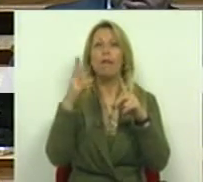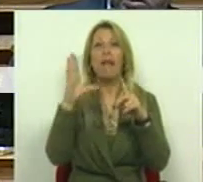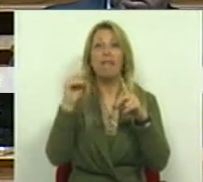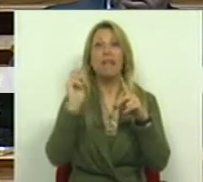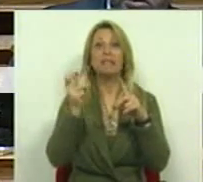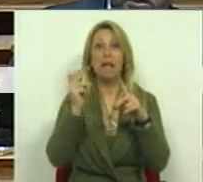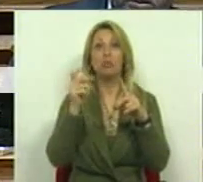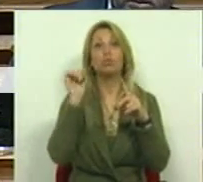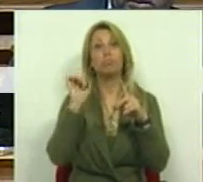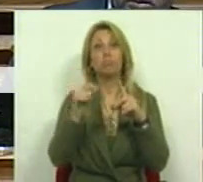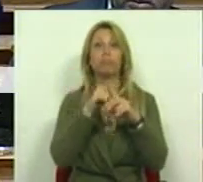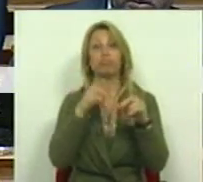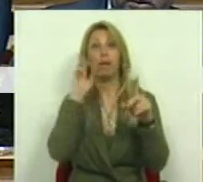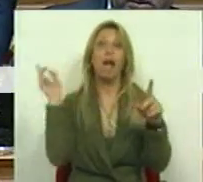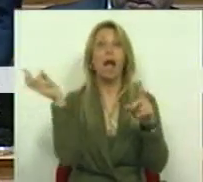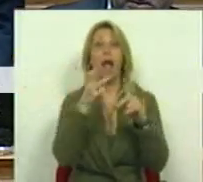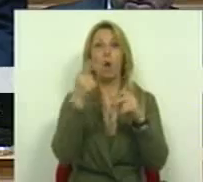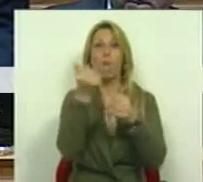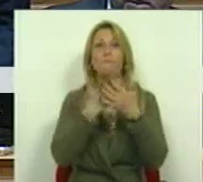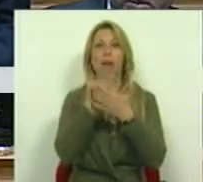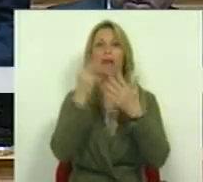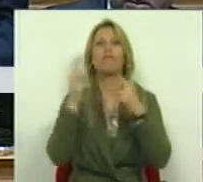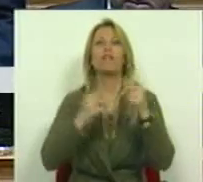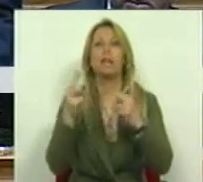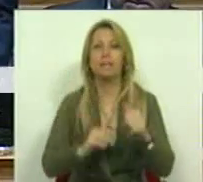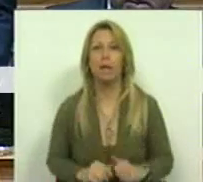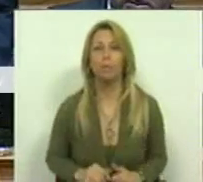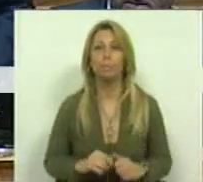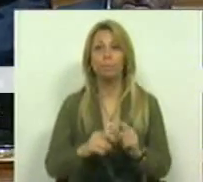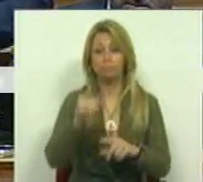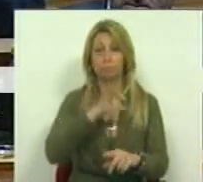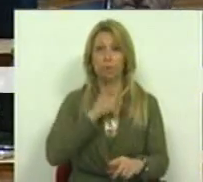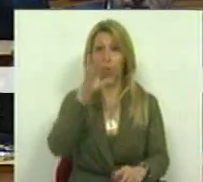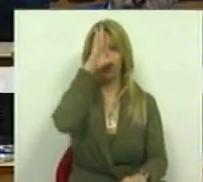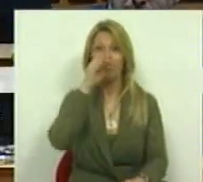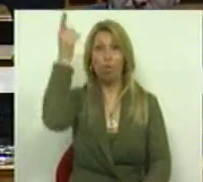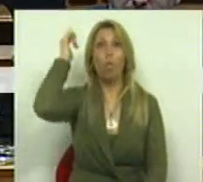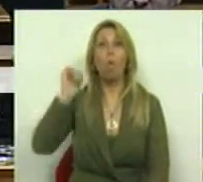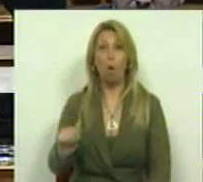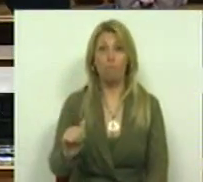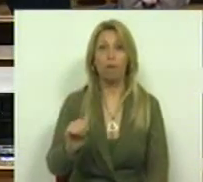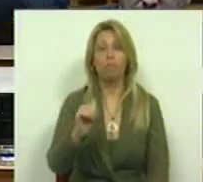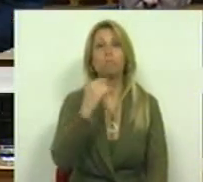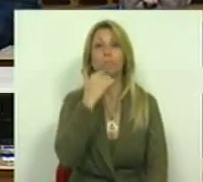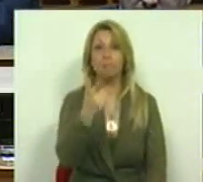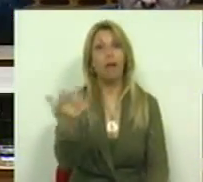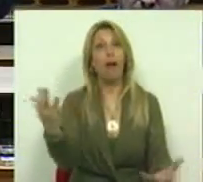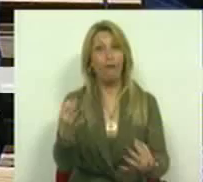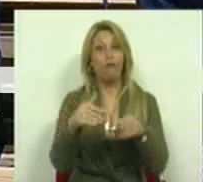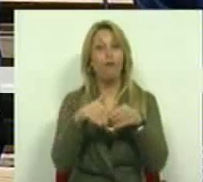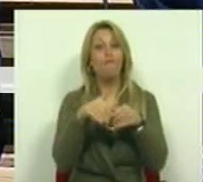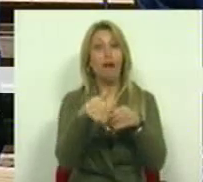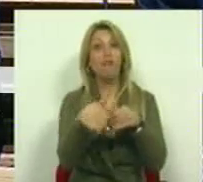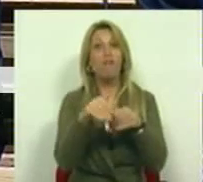financeiros. O Governo reagiu a isto ontem, declarando que estamos próximo do ponto de viragem.